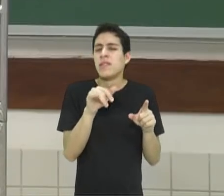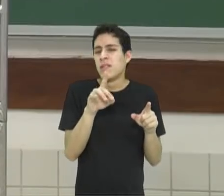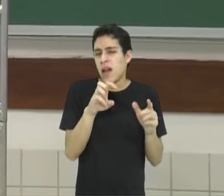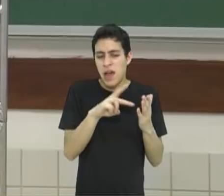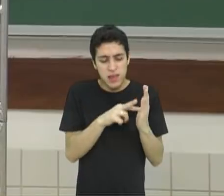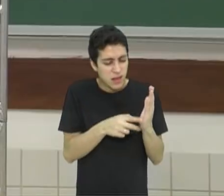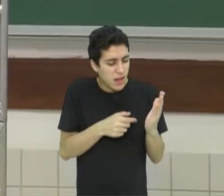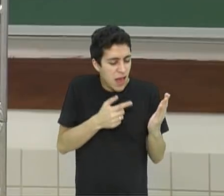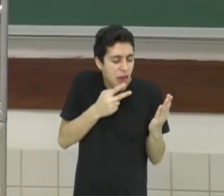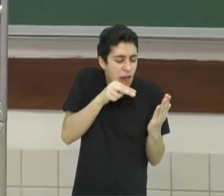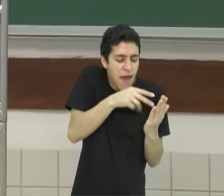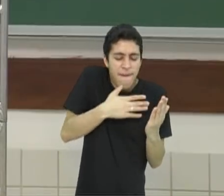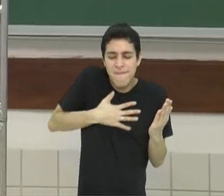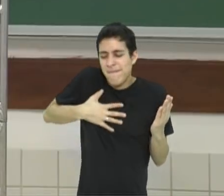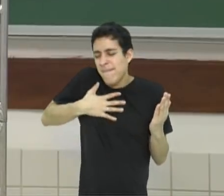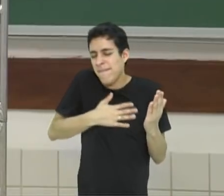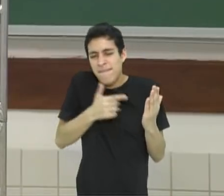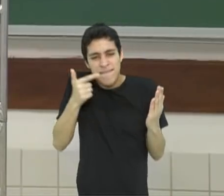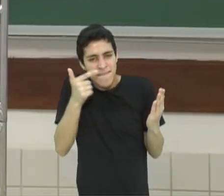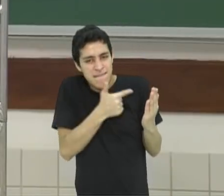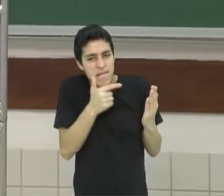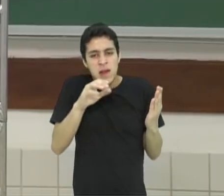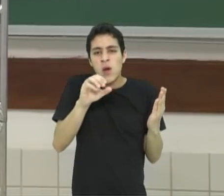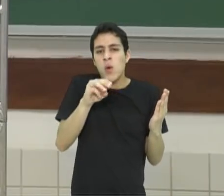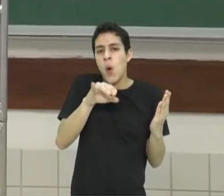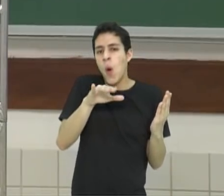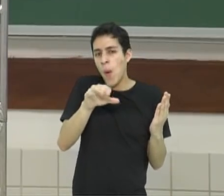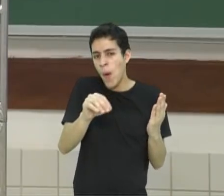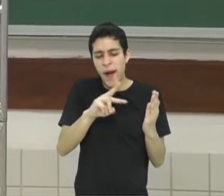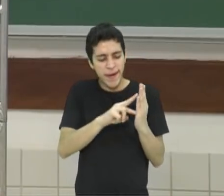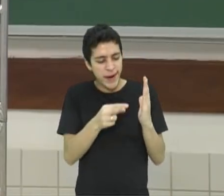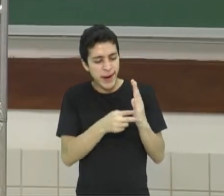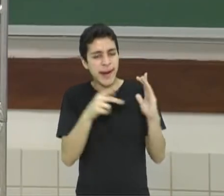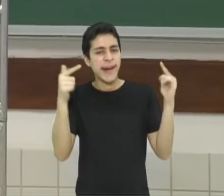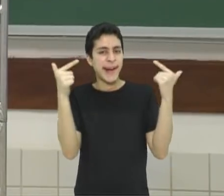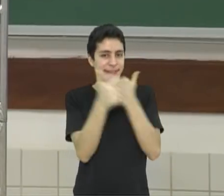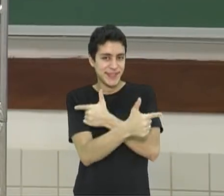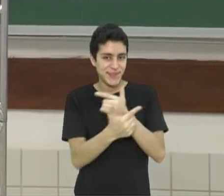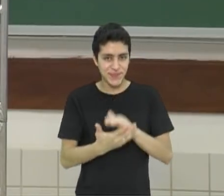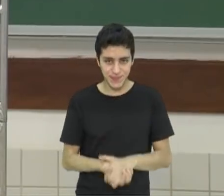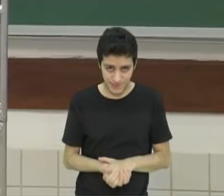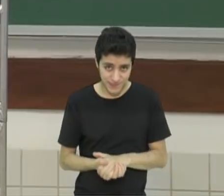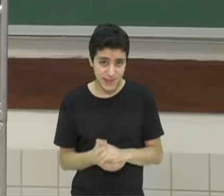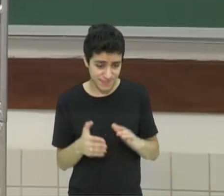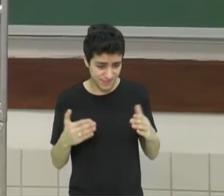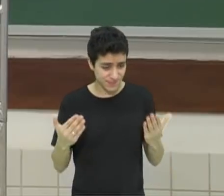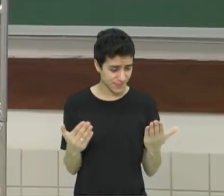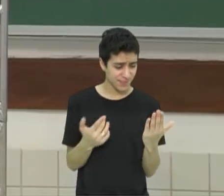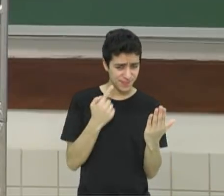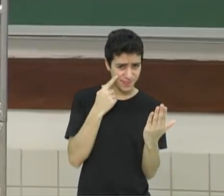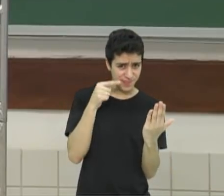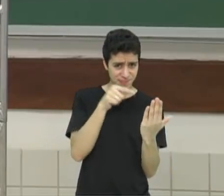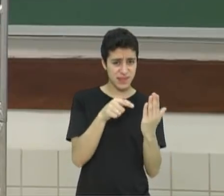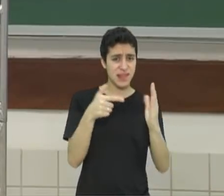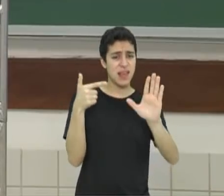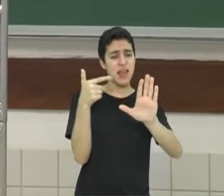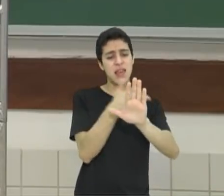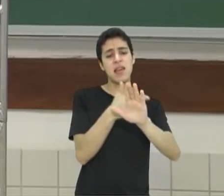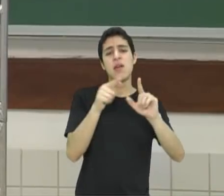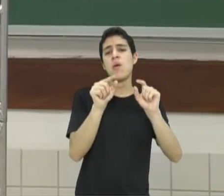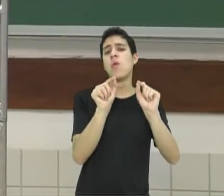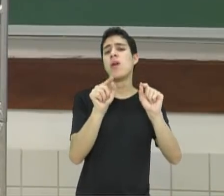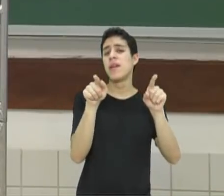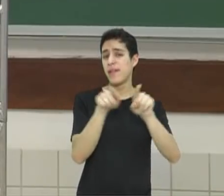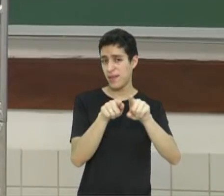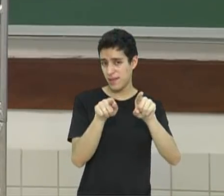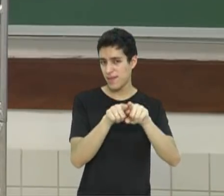esse, comicidade? Comicidade vem de cômico. Cômico quer dizer engraçado. Então, a ironia, ela é utilizada também